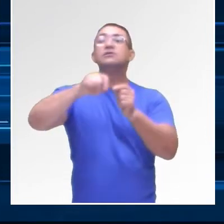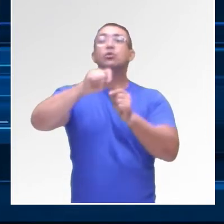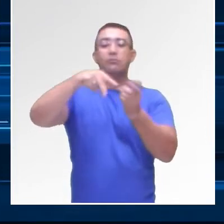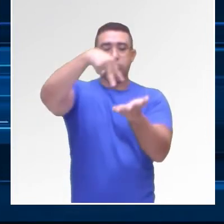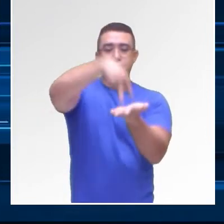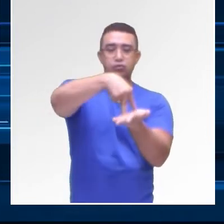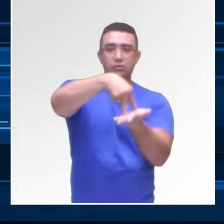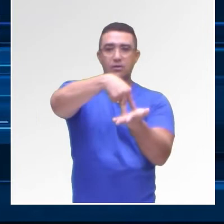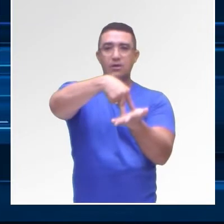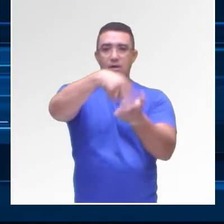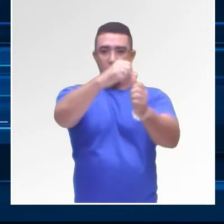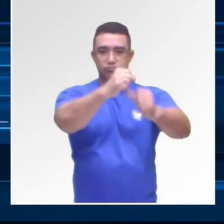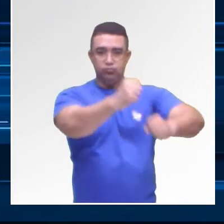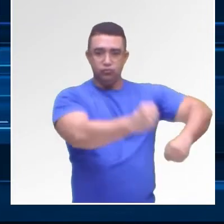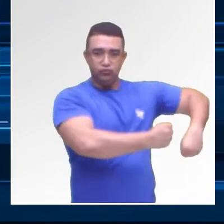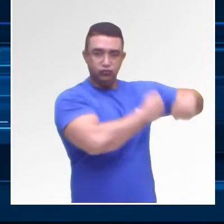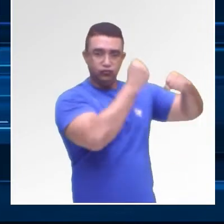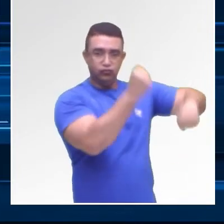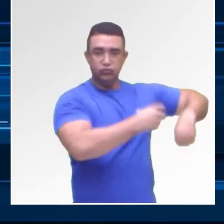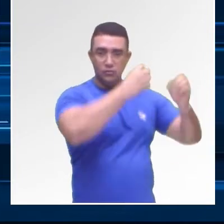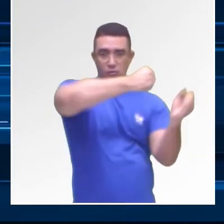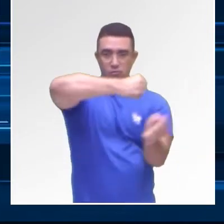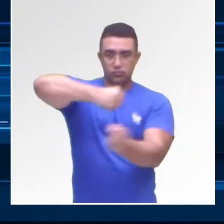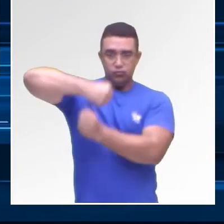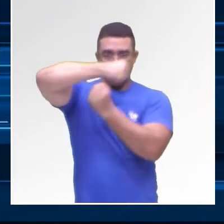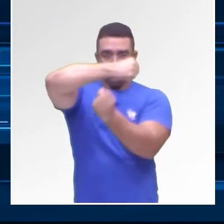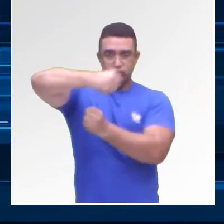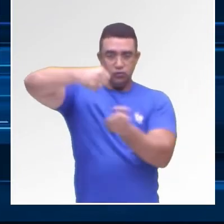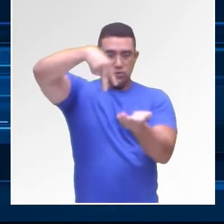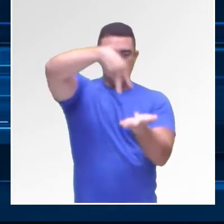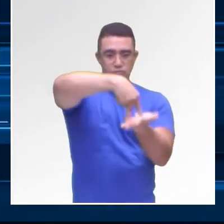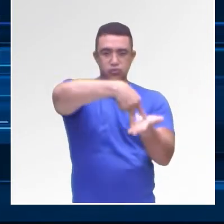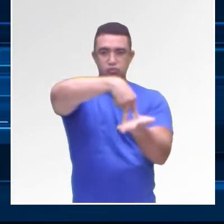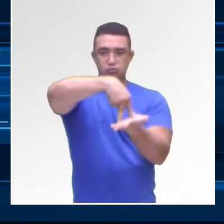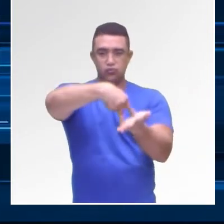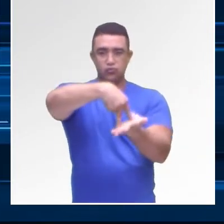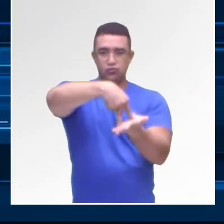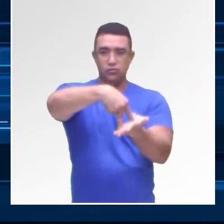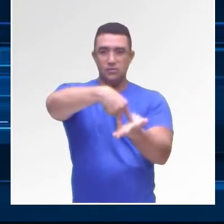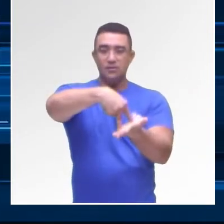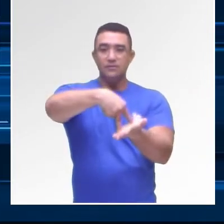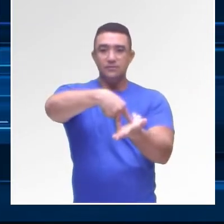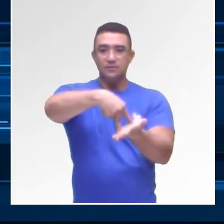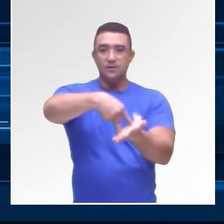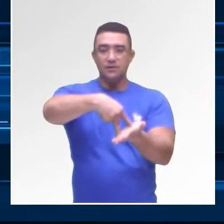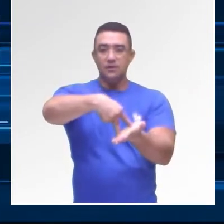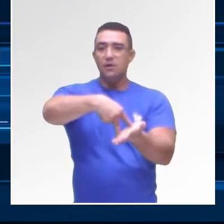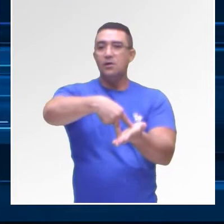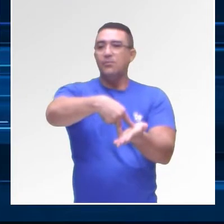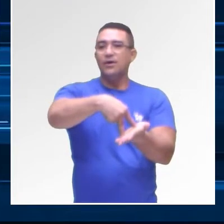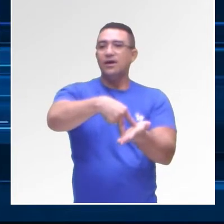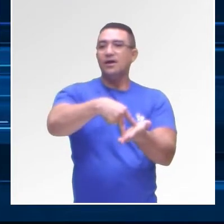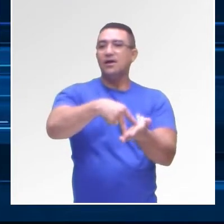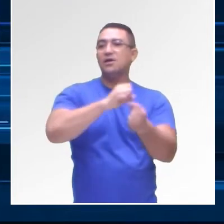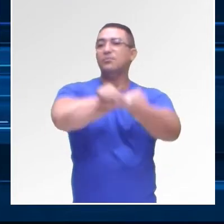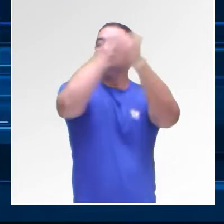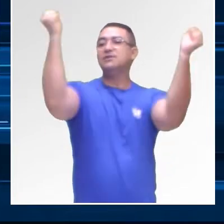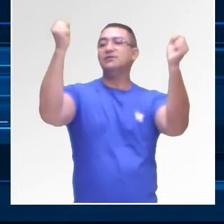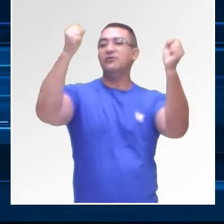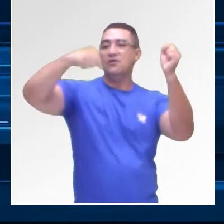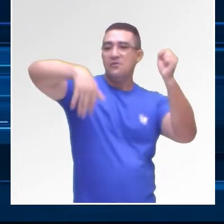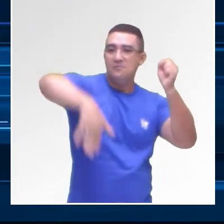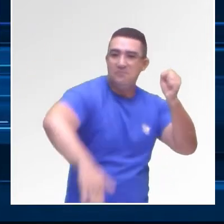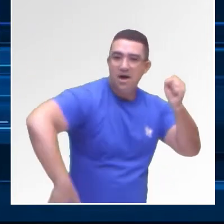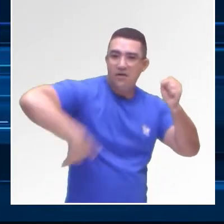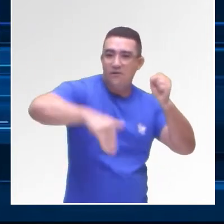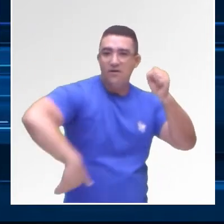com a distância, né, dos braços, por estarem em pé na prancha, não conseguiam mais usar os braços para remar. Então, eles pegavam